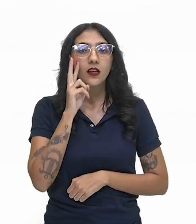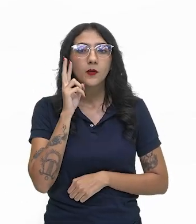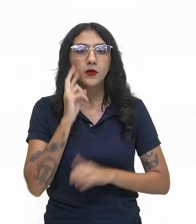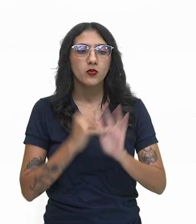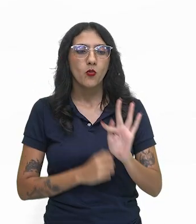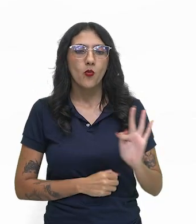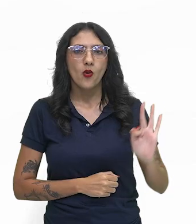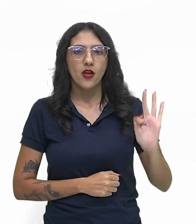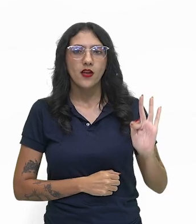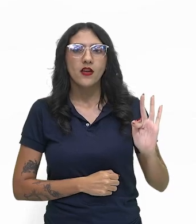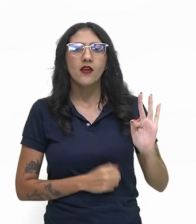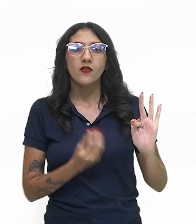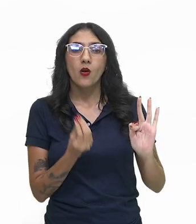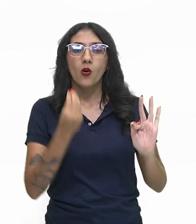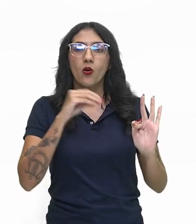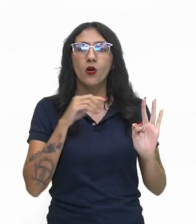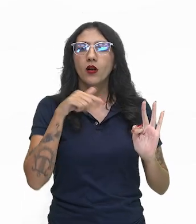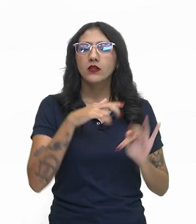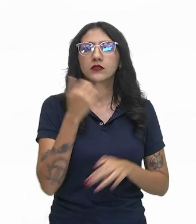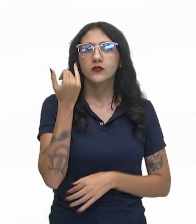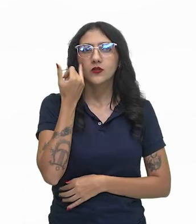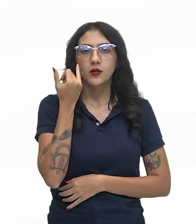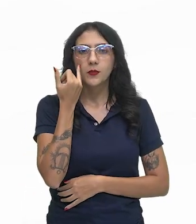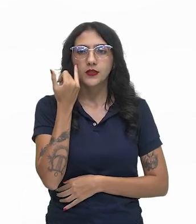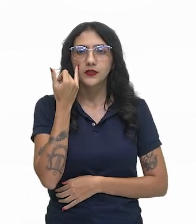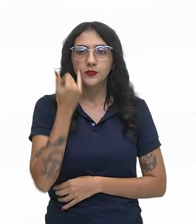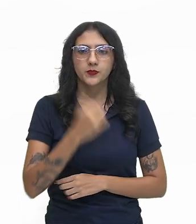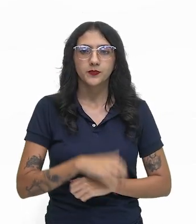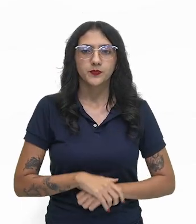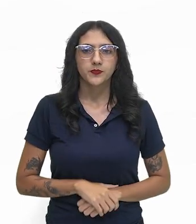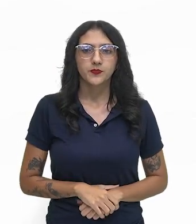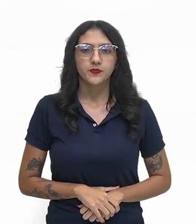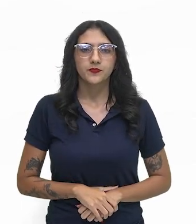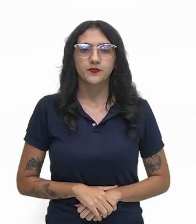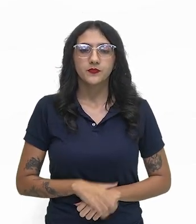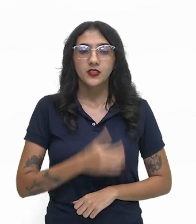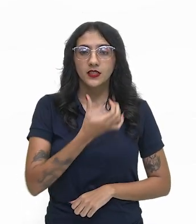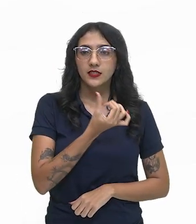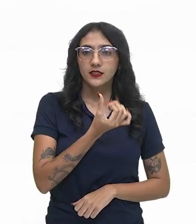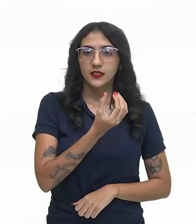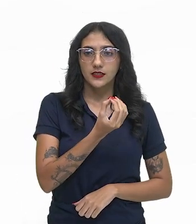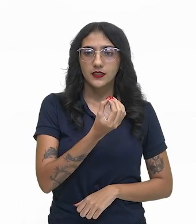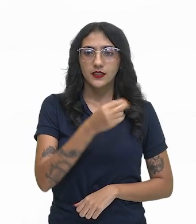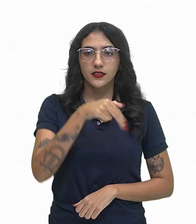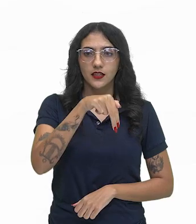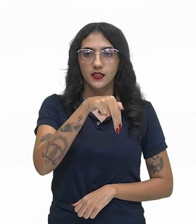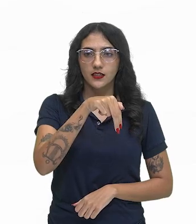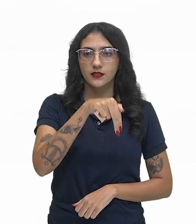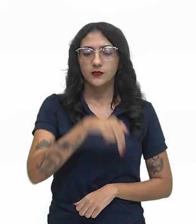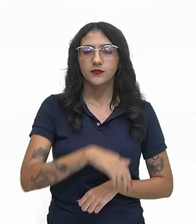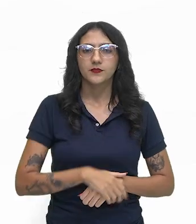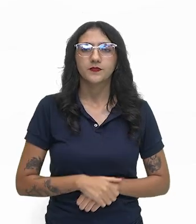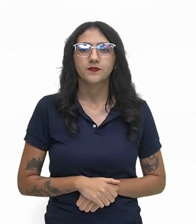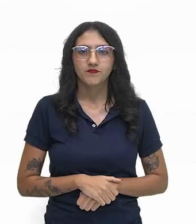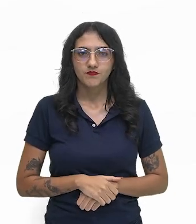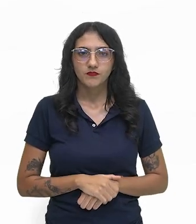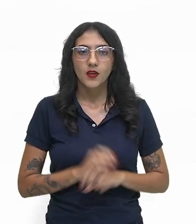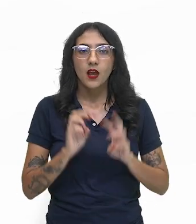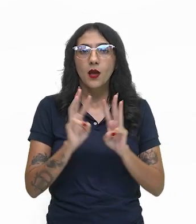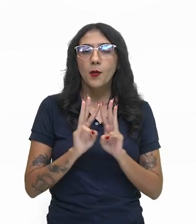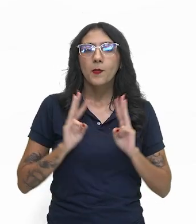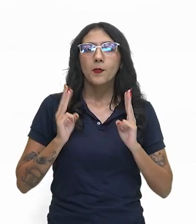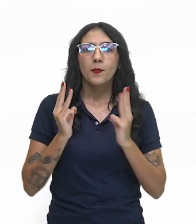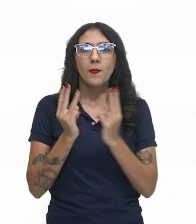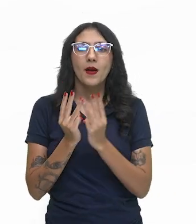F. Força é dada por 60 newtons. Há um corpo de massa